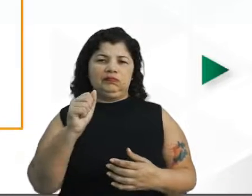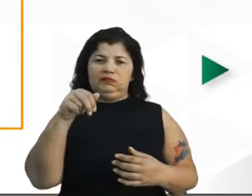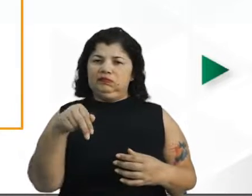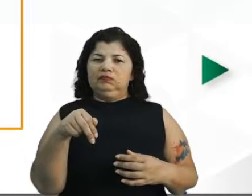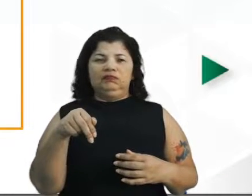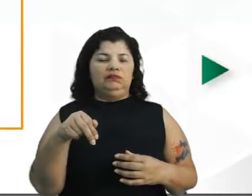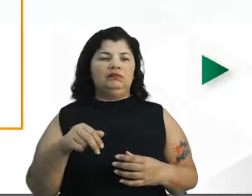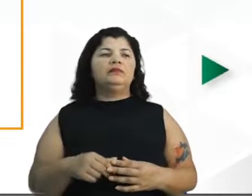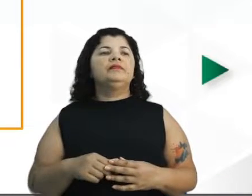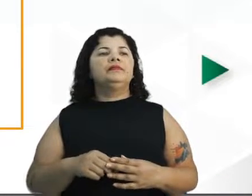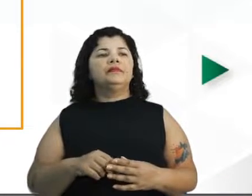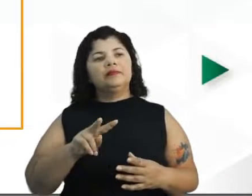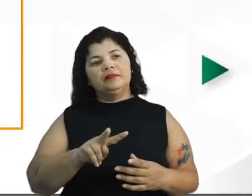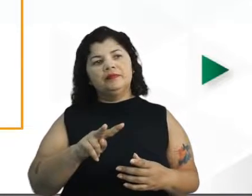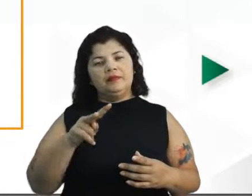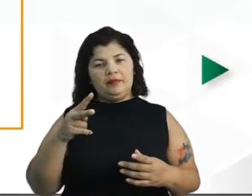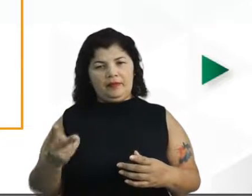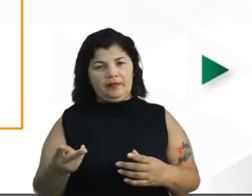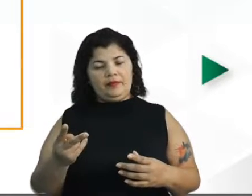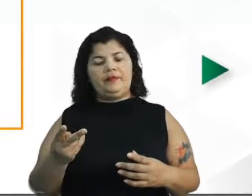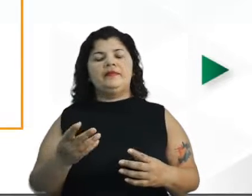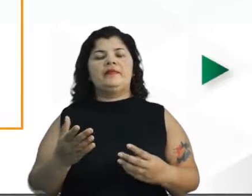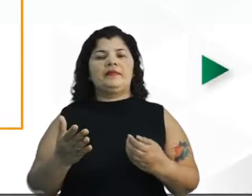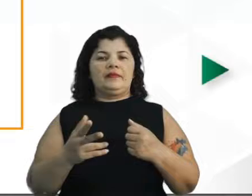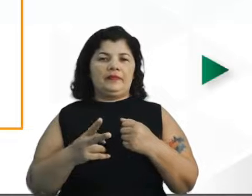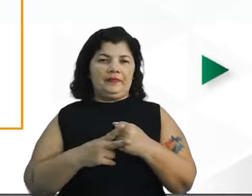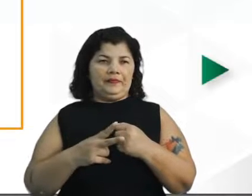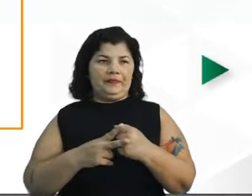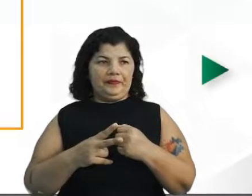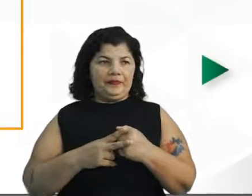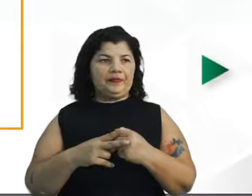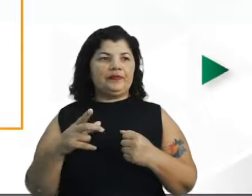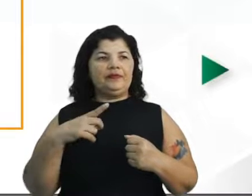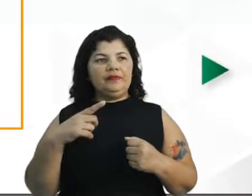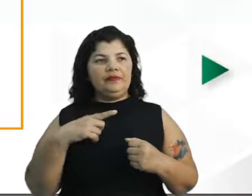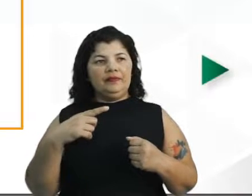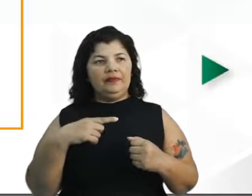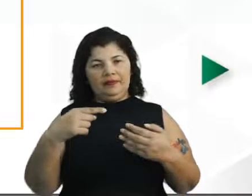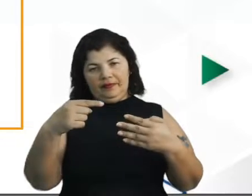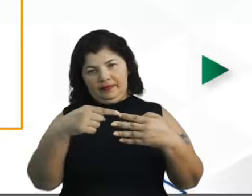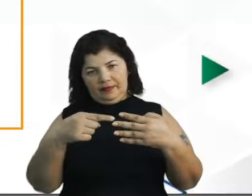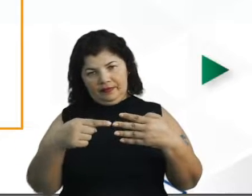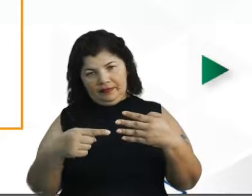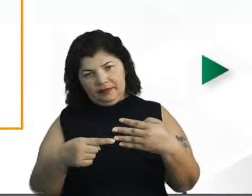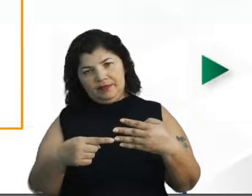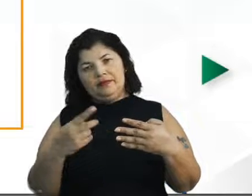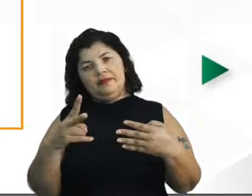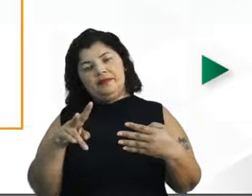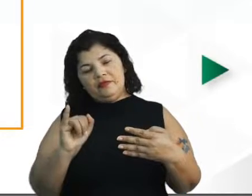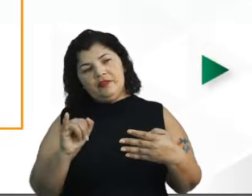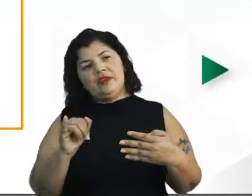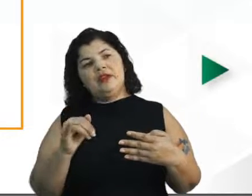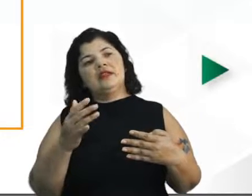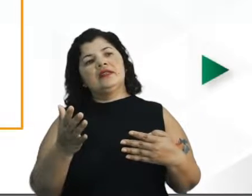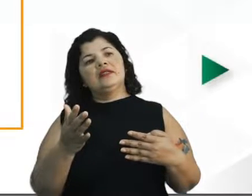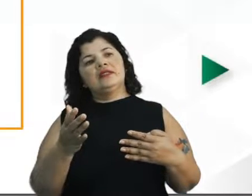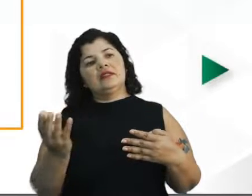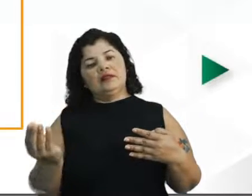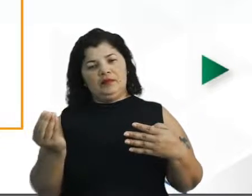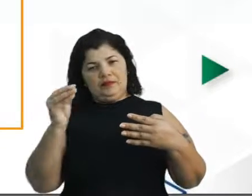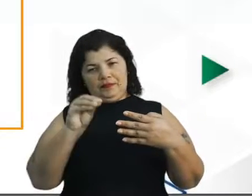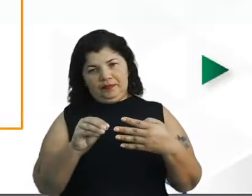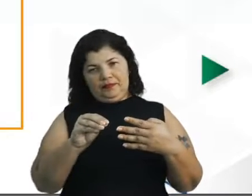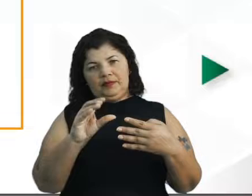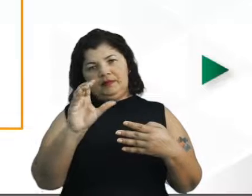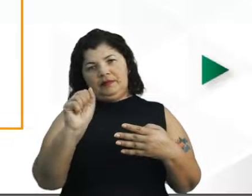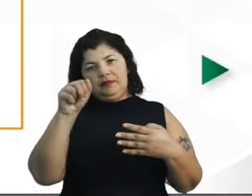a tradução dos verbos que estão aí na sequência e que vão precisar do verbo